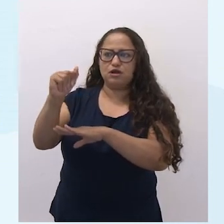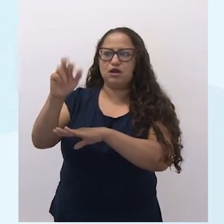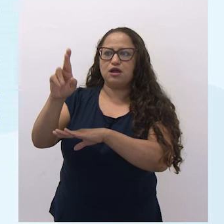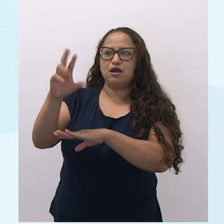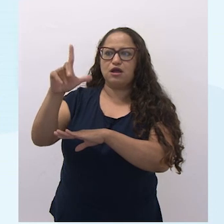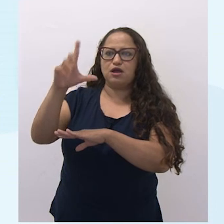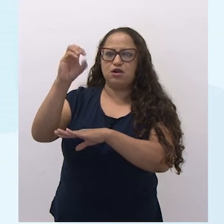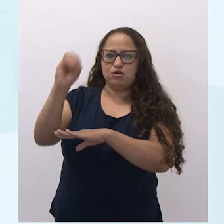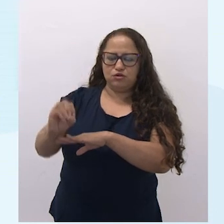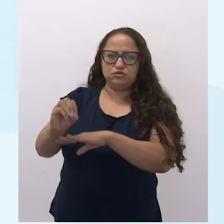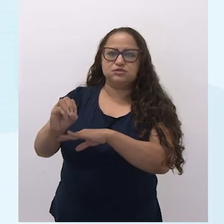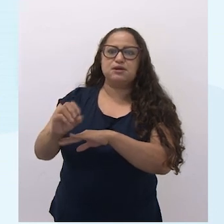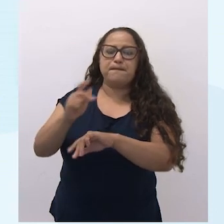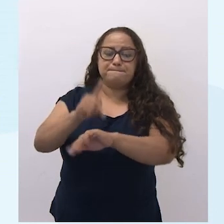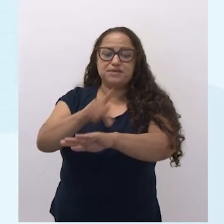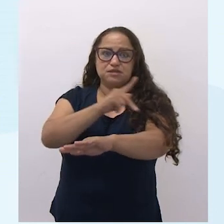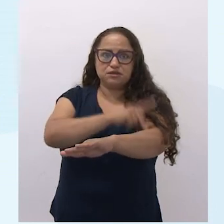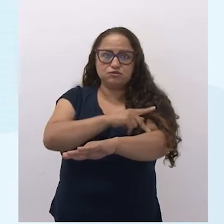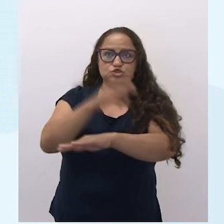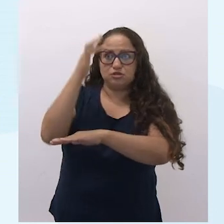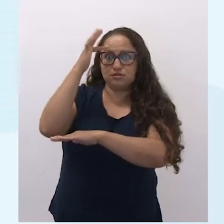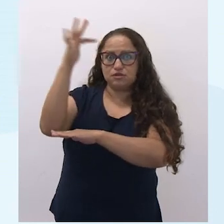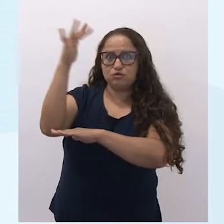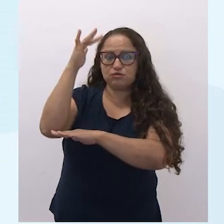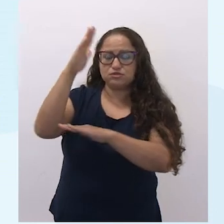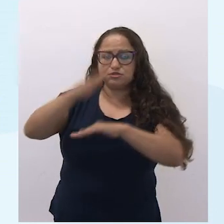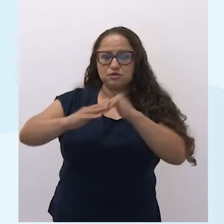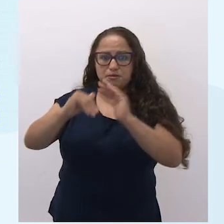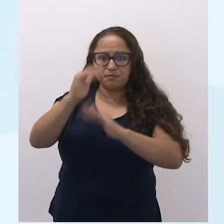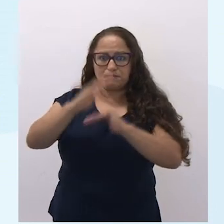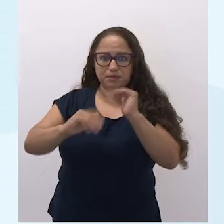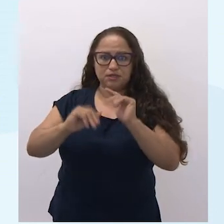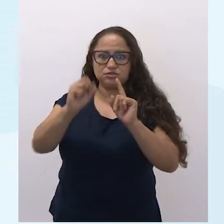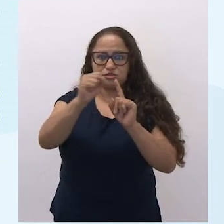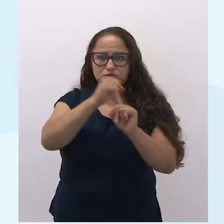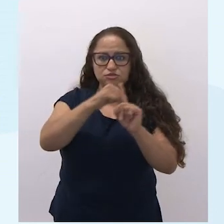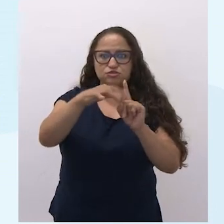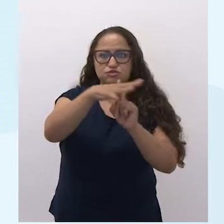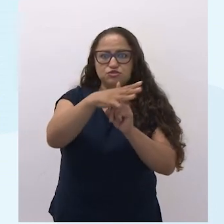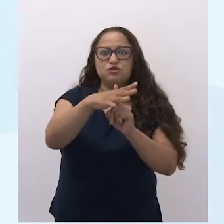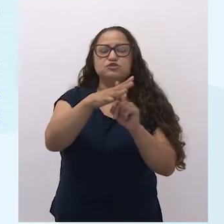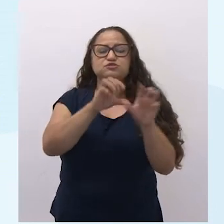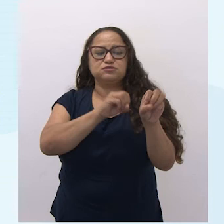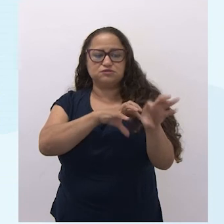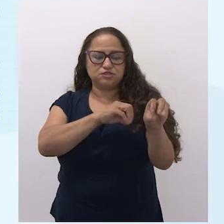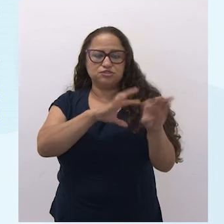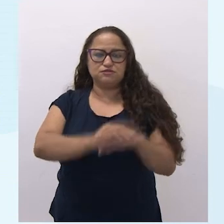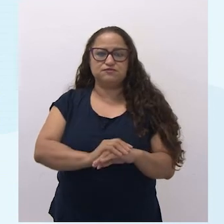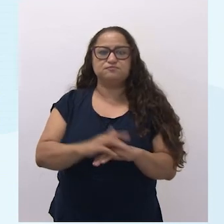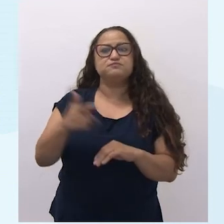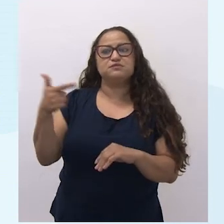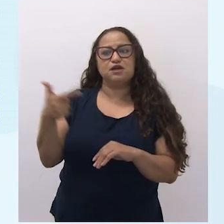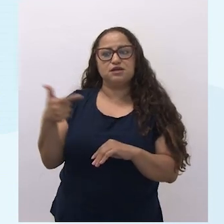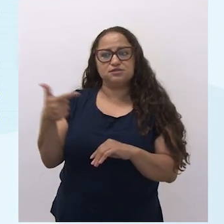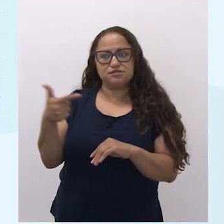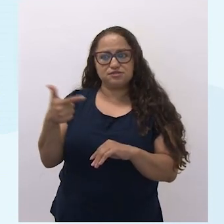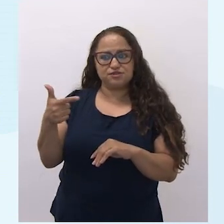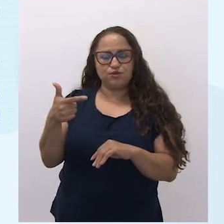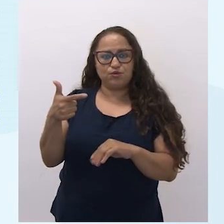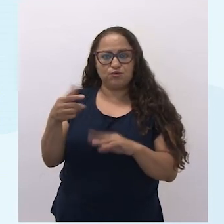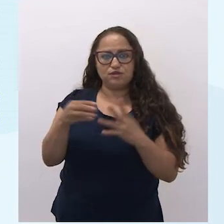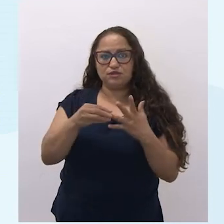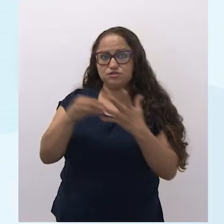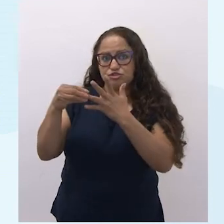Pedagogia, Teoria e Prática da Ação Socioeducativa, tá? Do Instituto Ayrton Senna. A segunda indicação